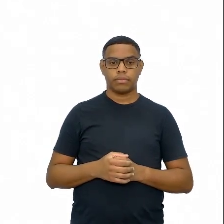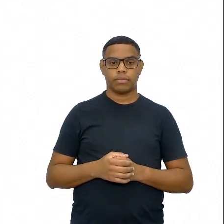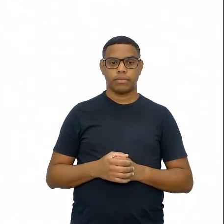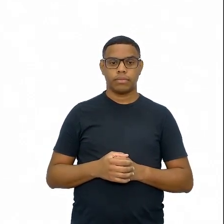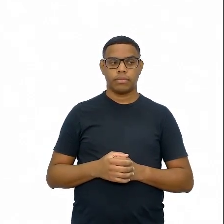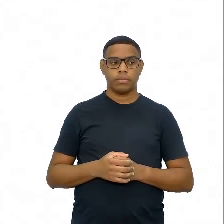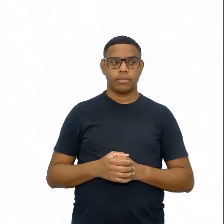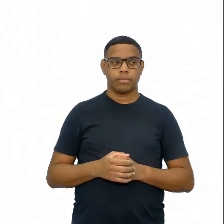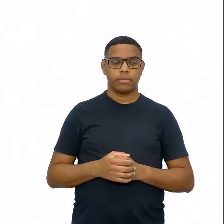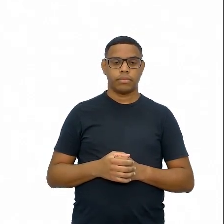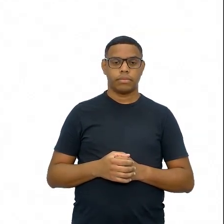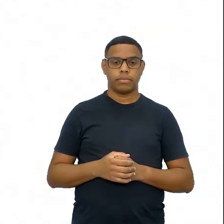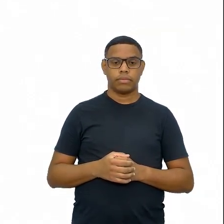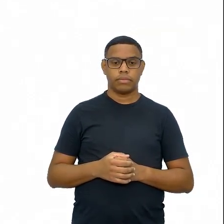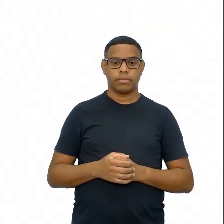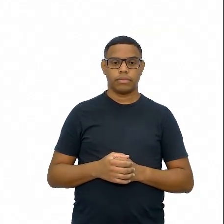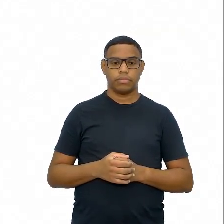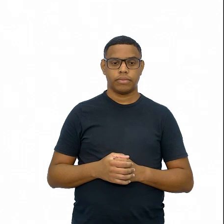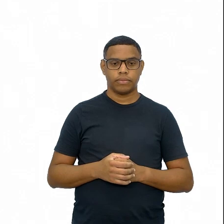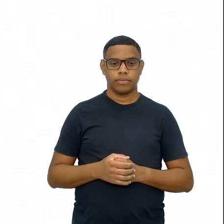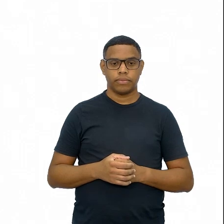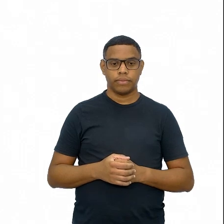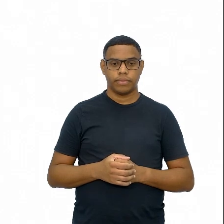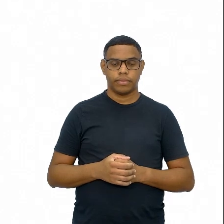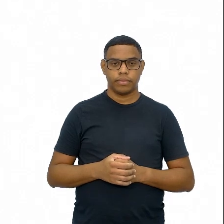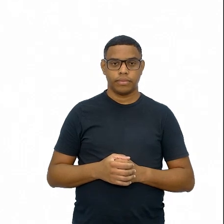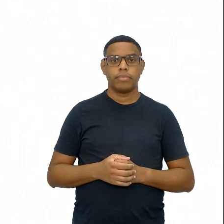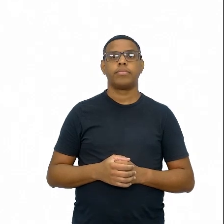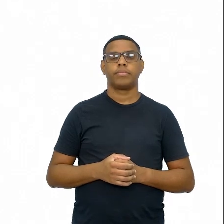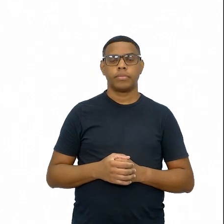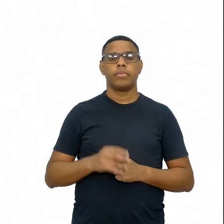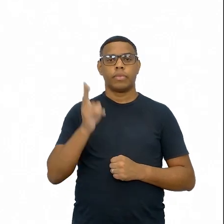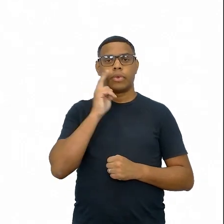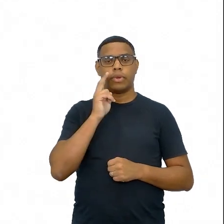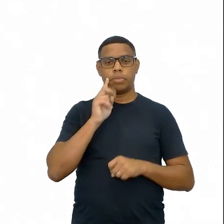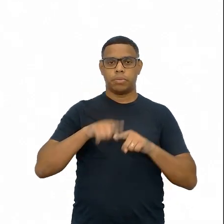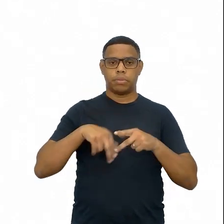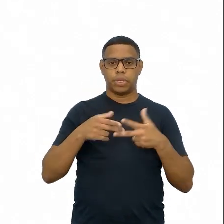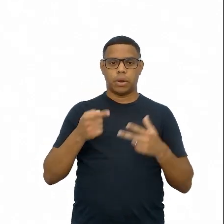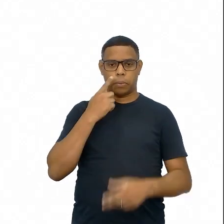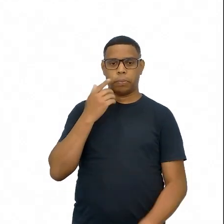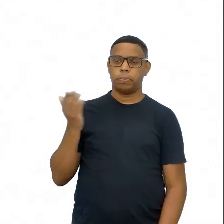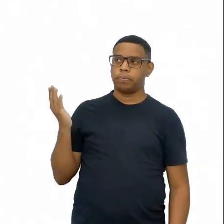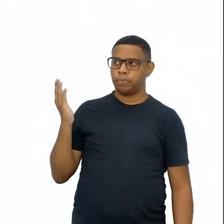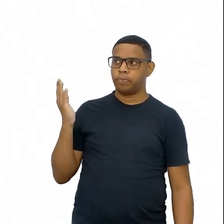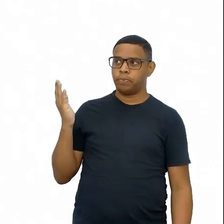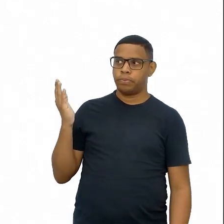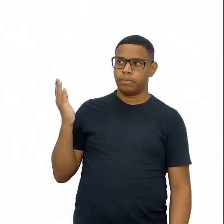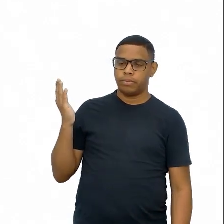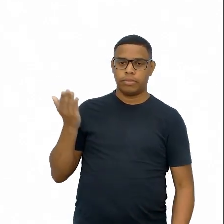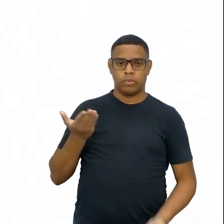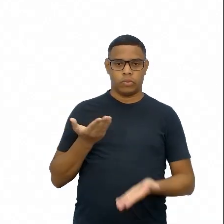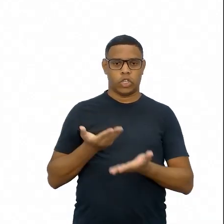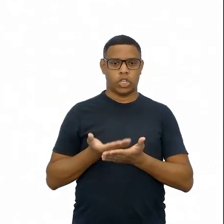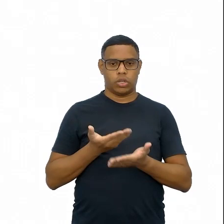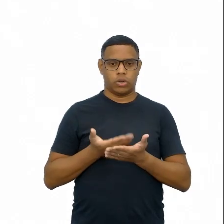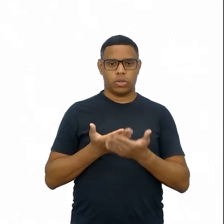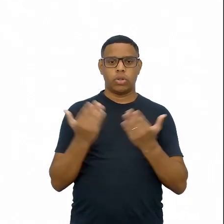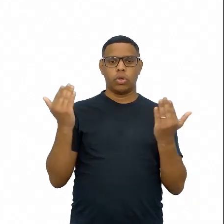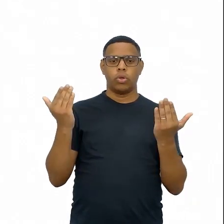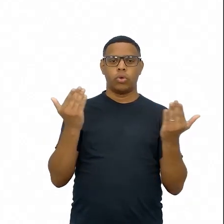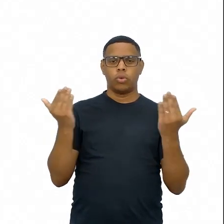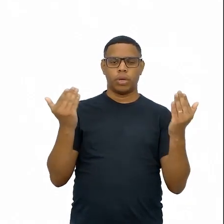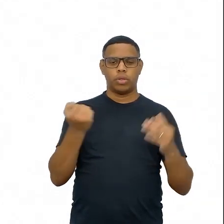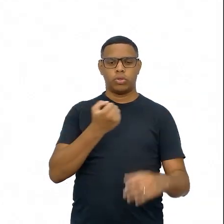Bem, então, revisitando aqui o material, eu encontrei nessa aula, que é comparando